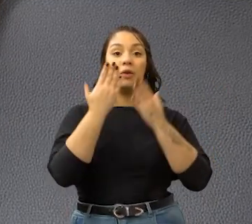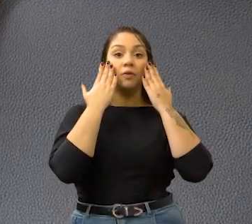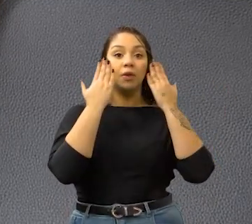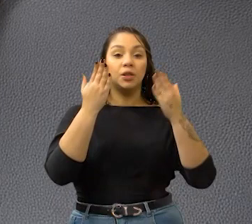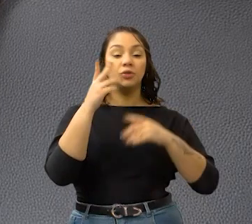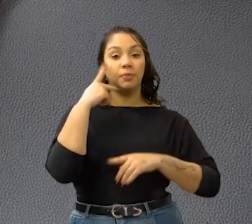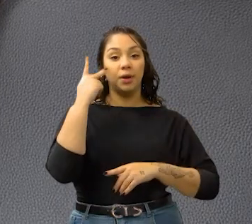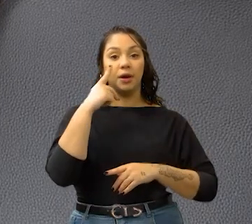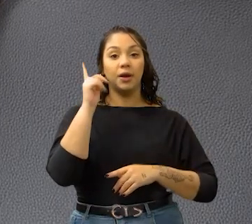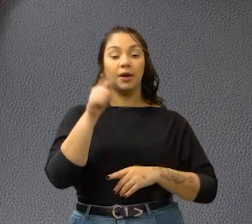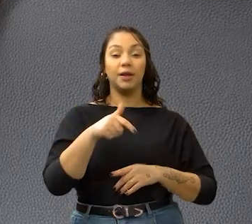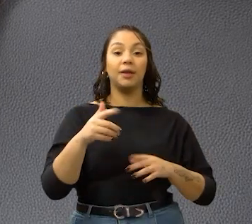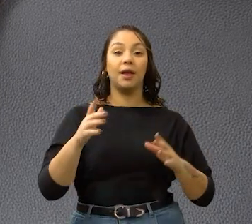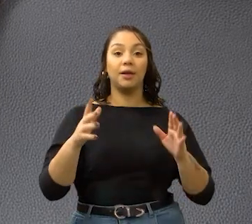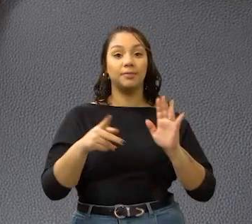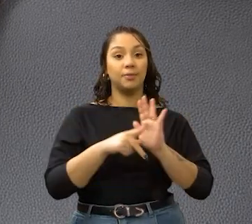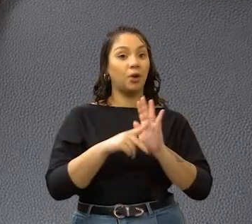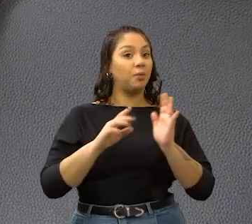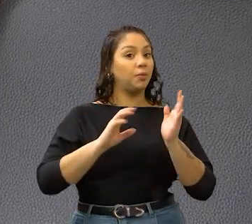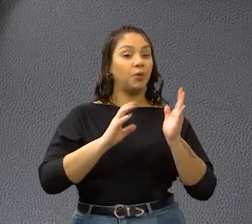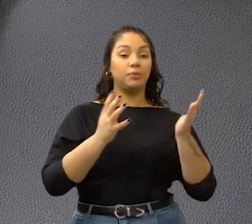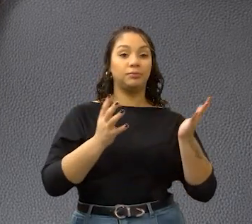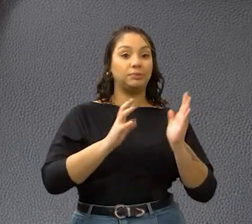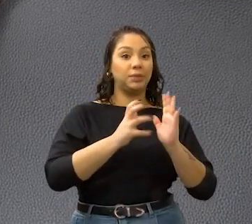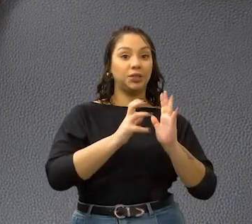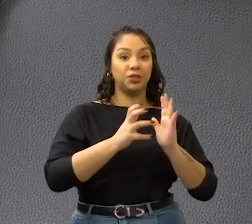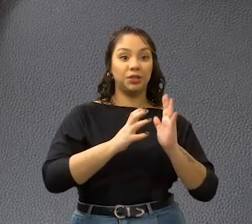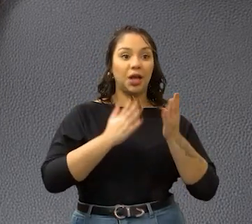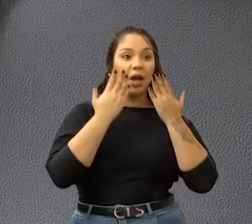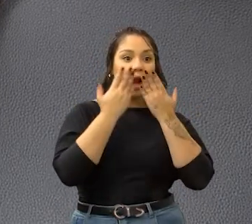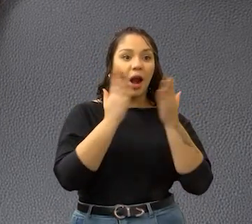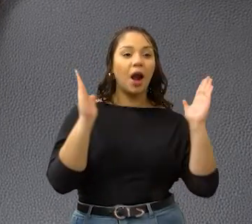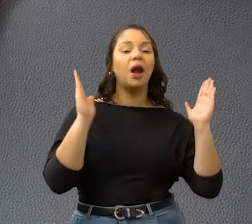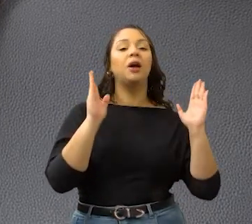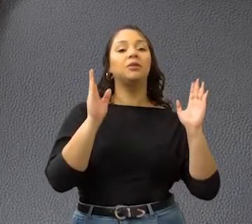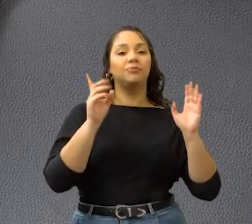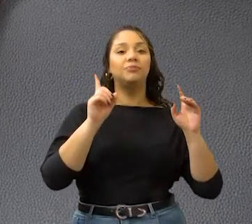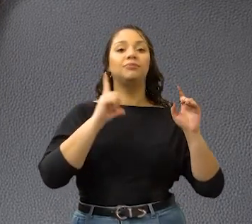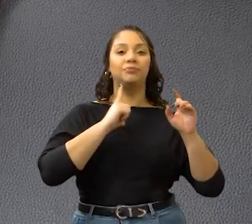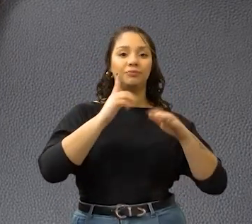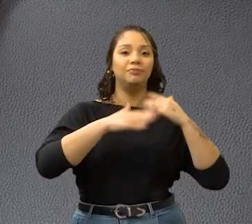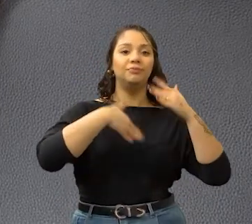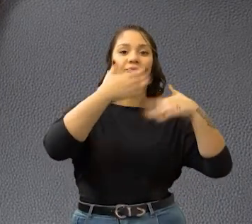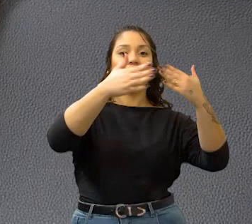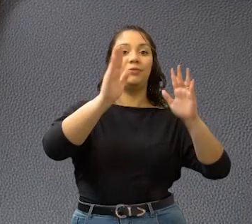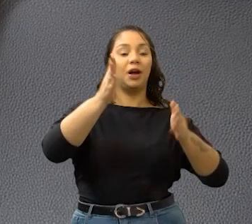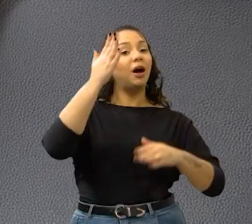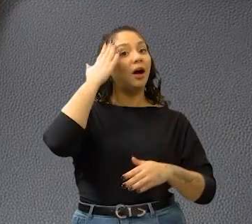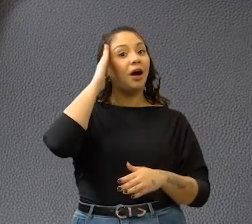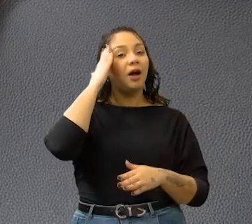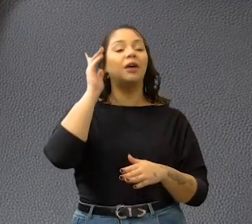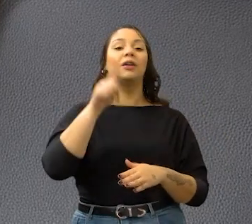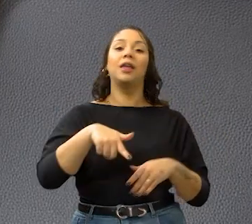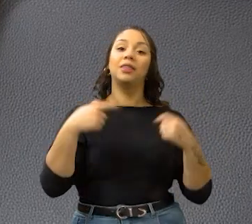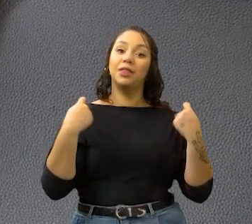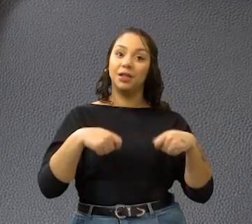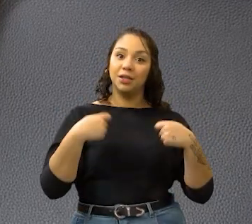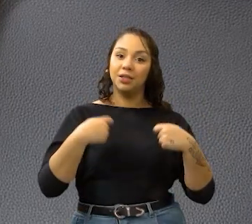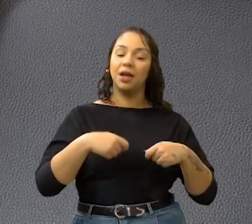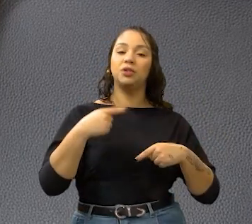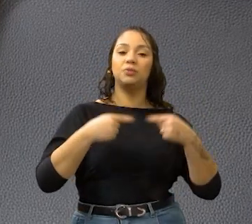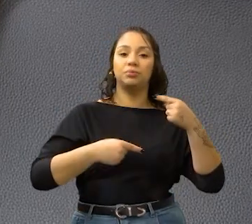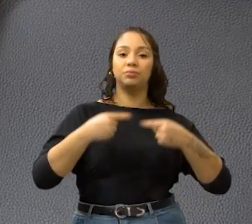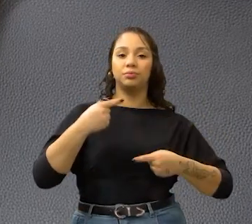frente parlamentar que é suprapartidária dentro da Câmara de Campinas, né, já é um avanço, né? Então já tem esse entendimento da necessidade